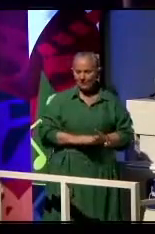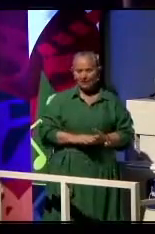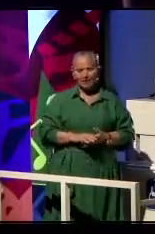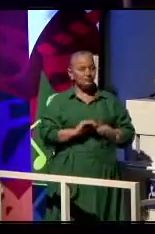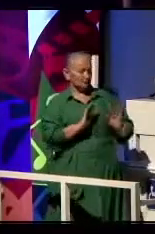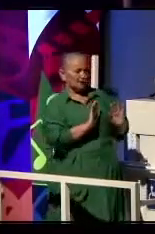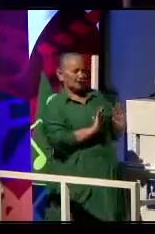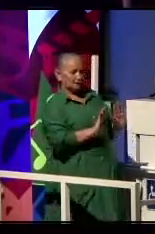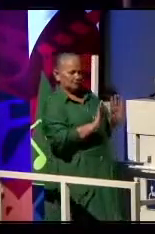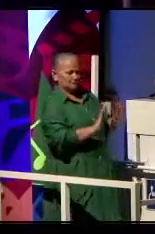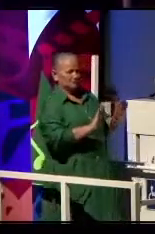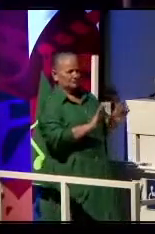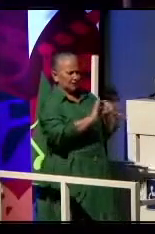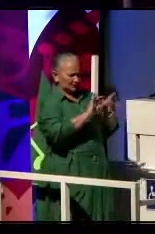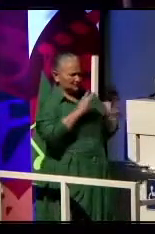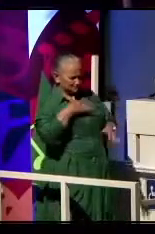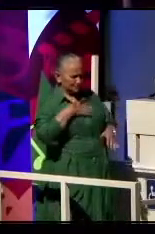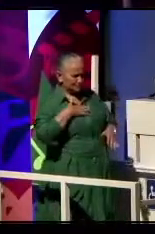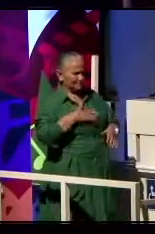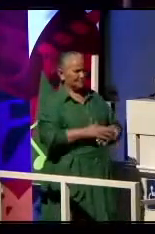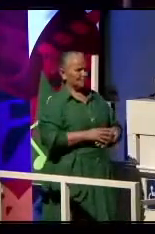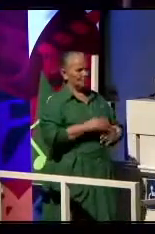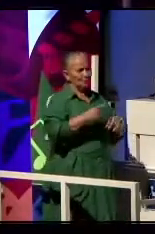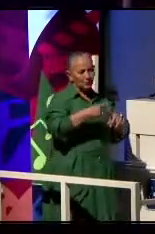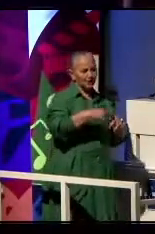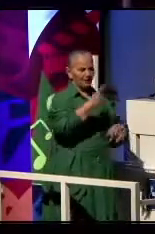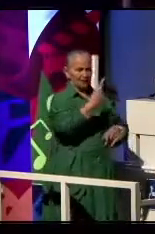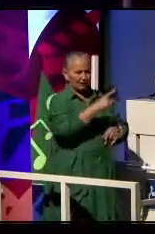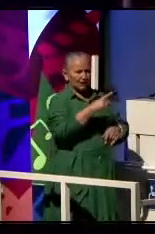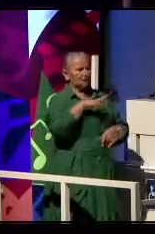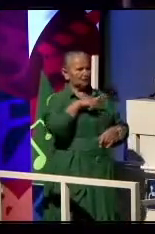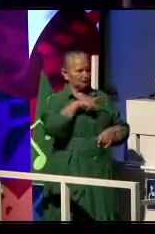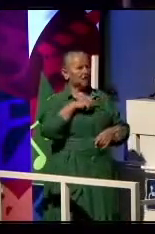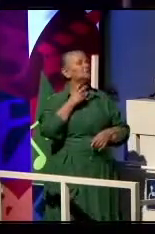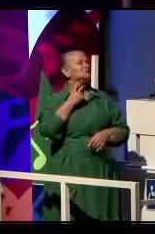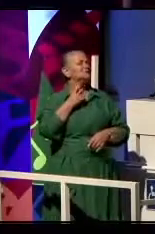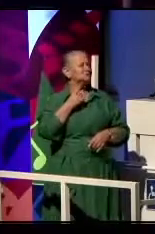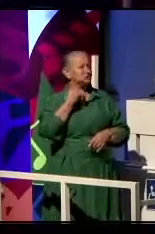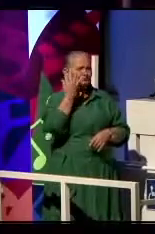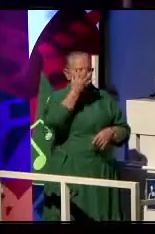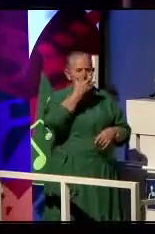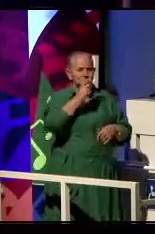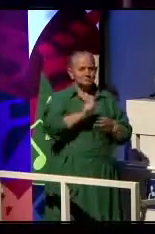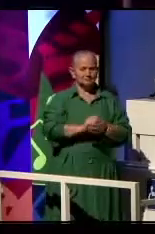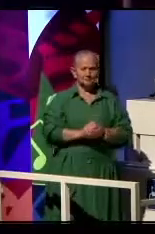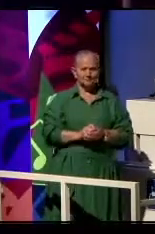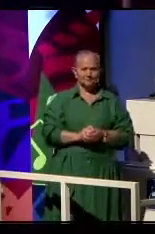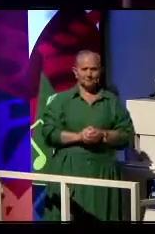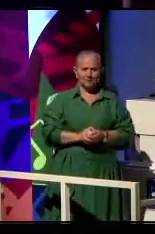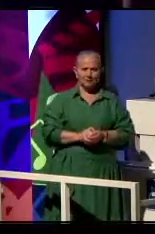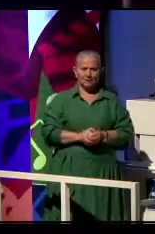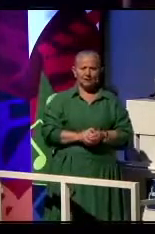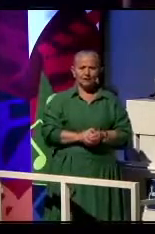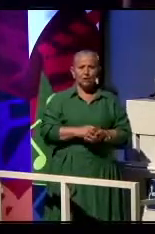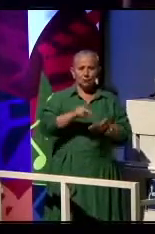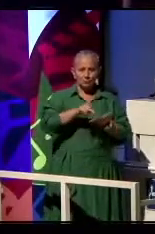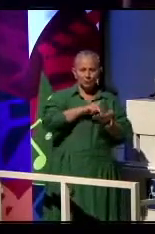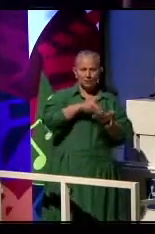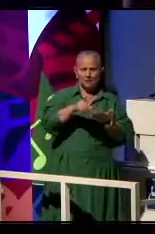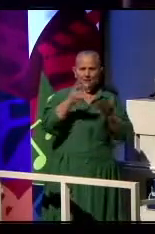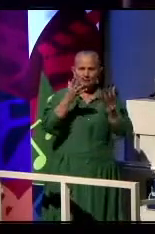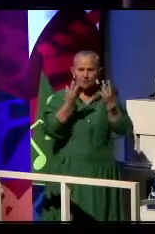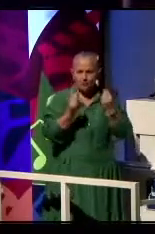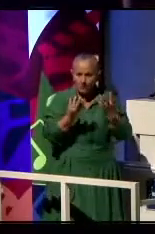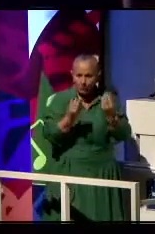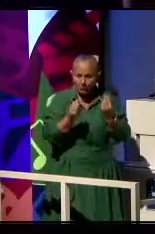deixa comigo. E o Milton, ele tinha uma grande... Ele era muito respeitado, ainda é, né?